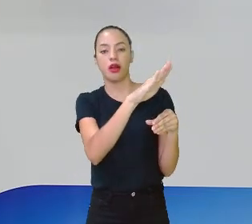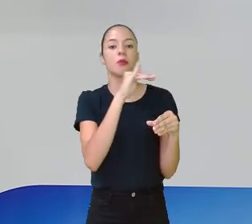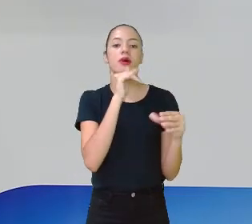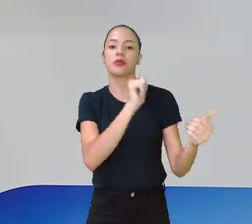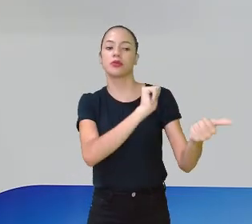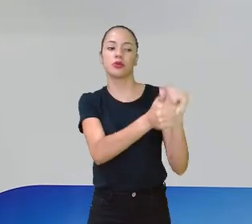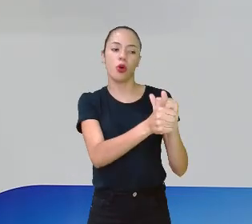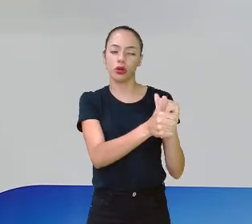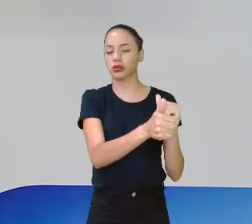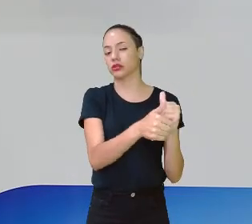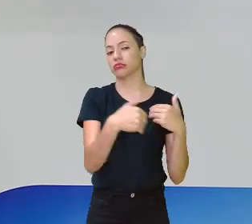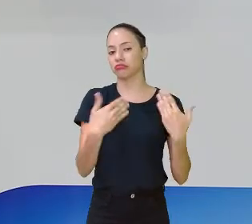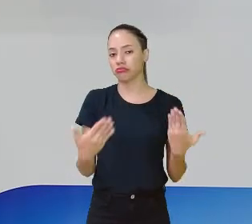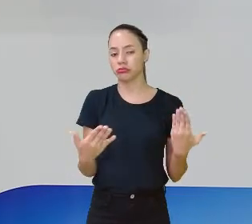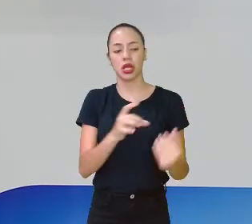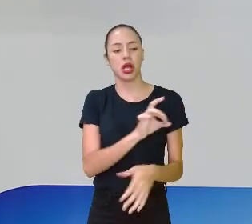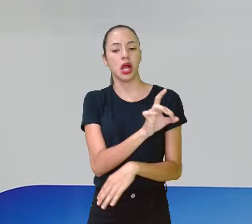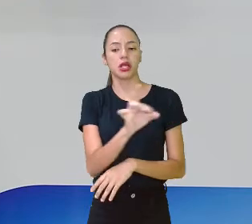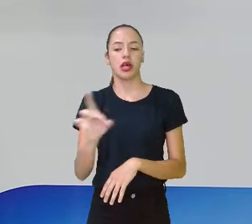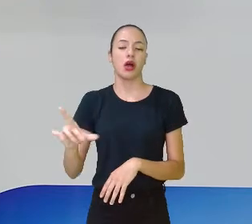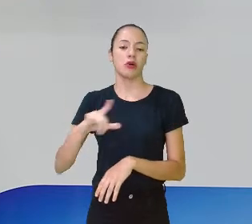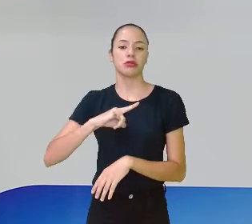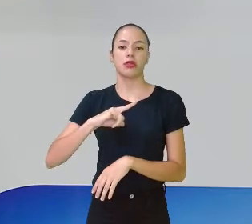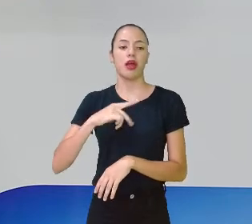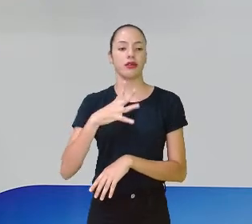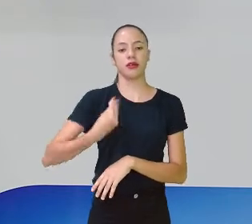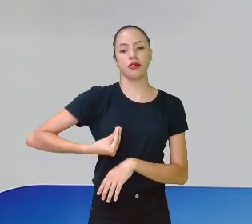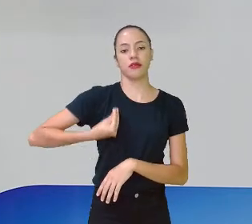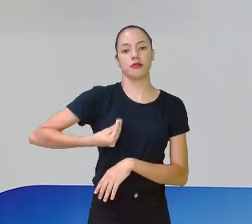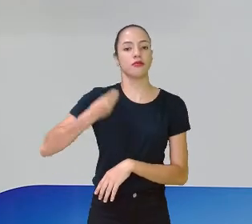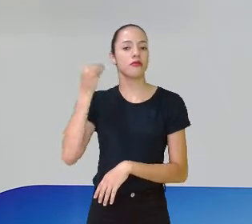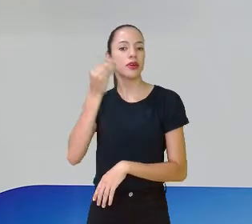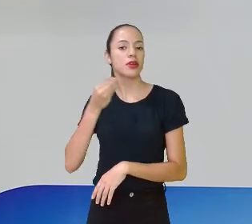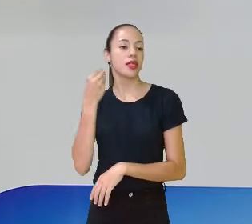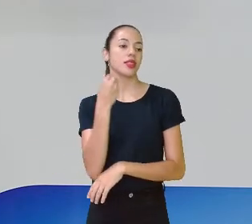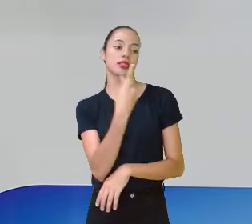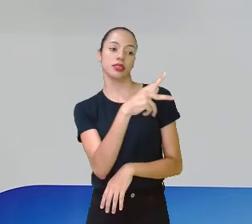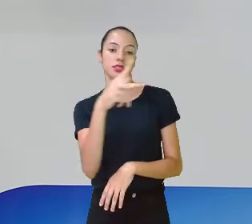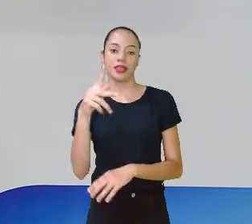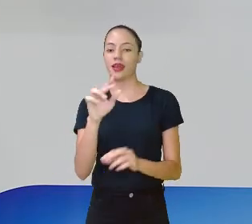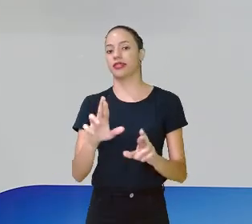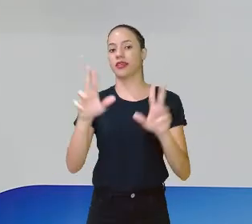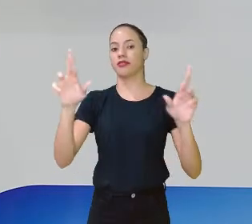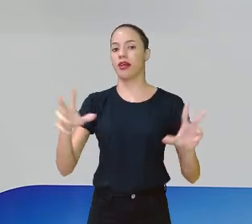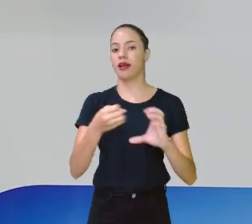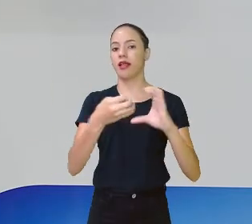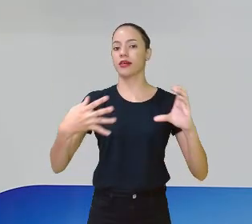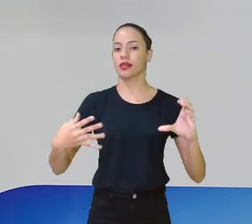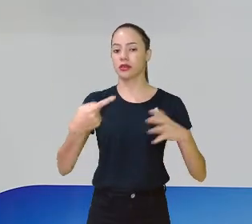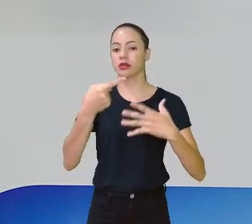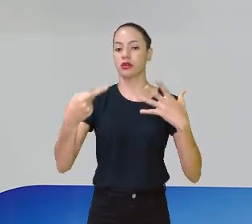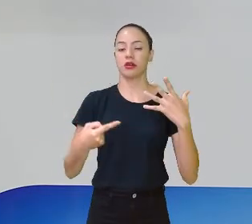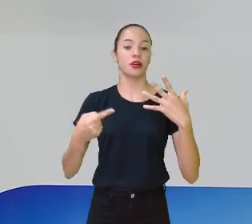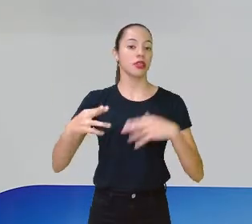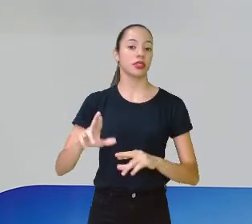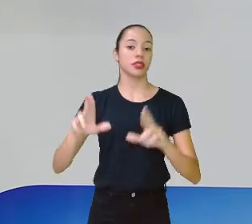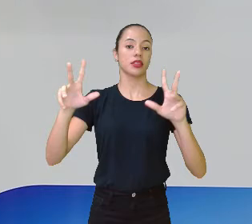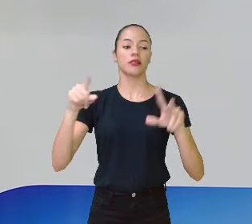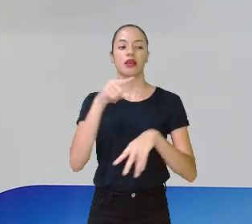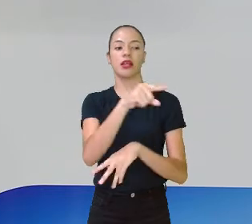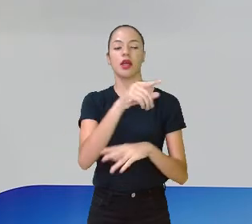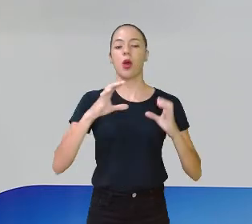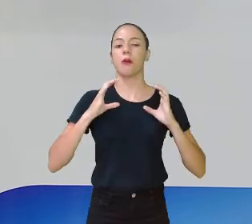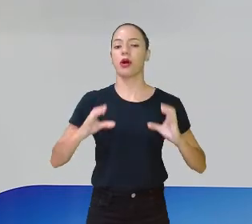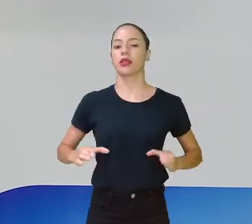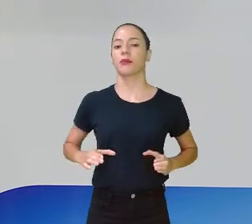esportes, enfim. Cada um tem a sua realidade, cada um tem a sua característica. Então, como é que ele vai se